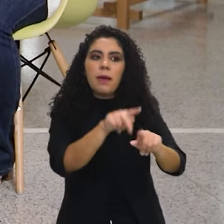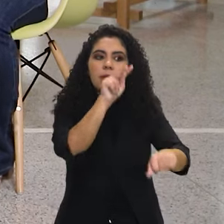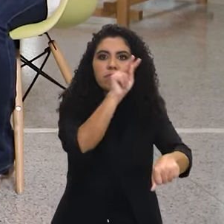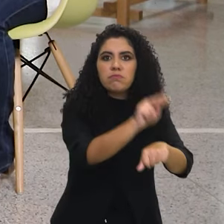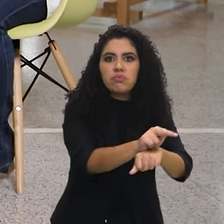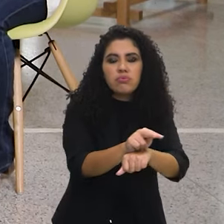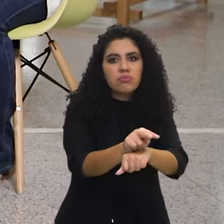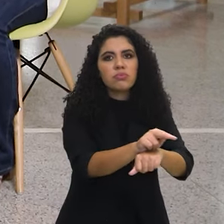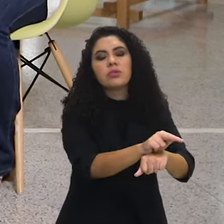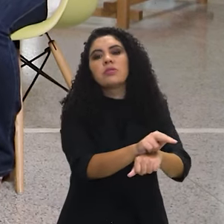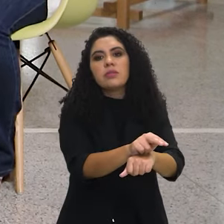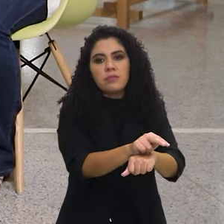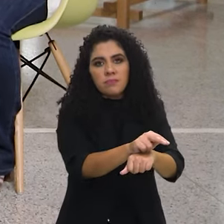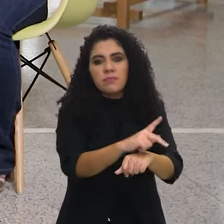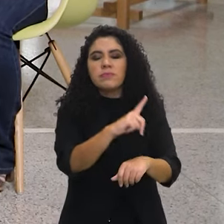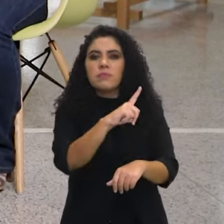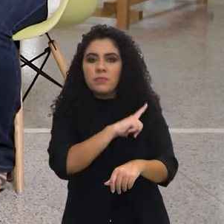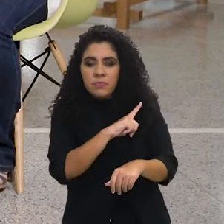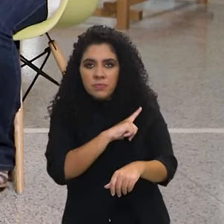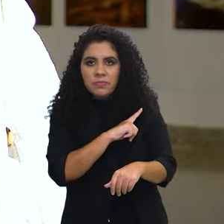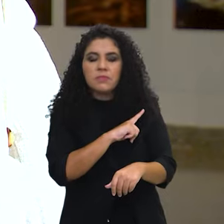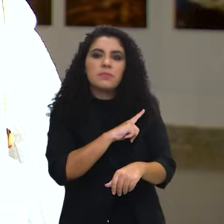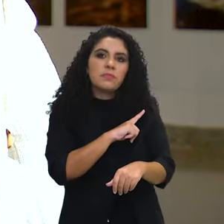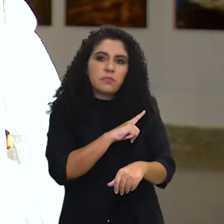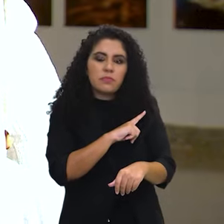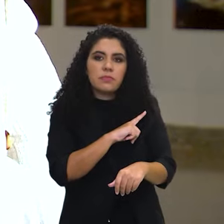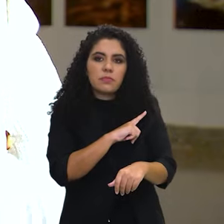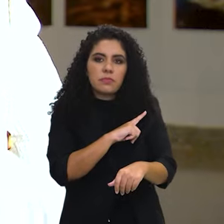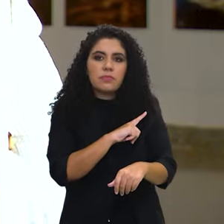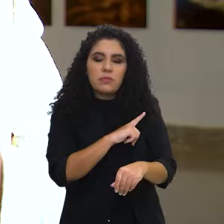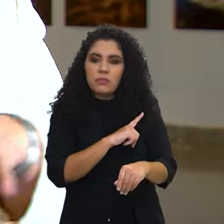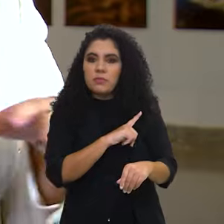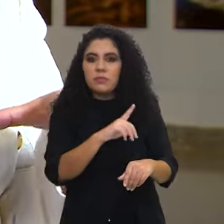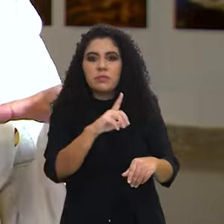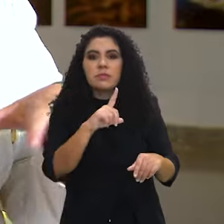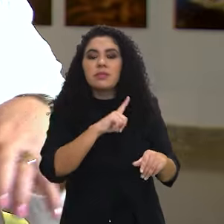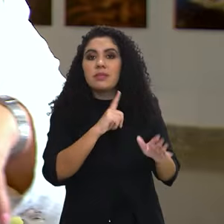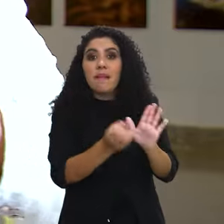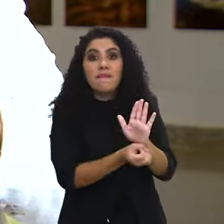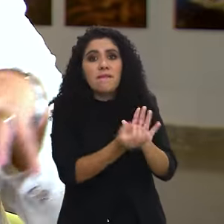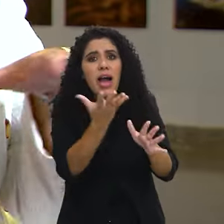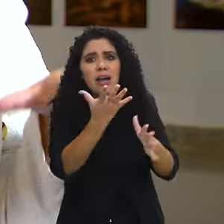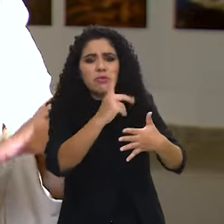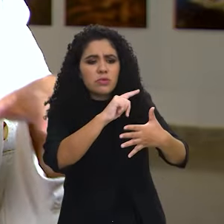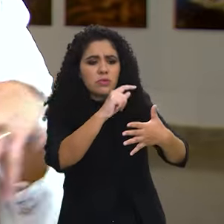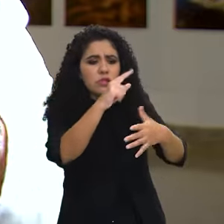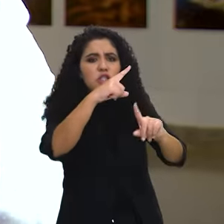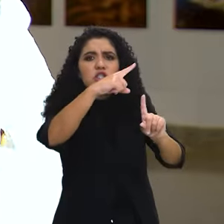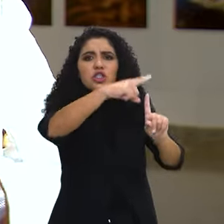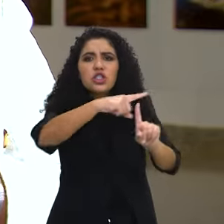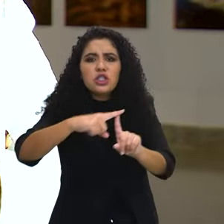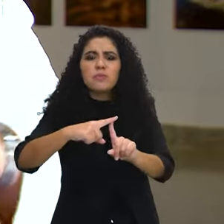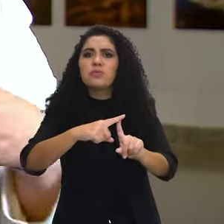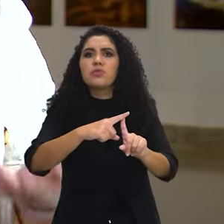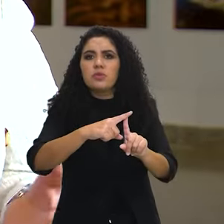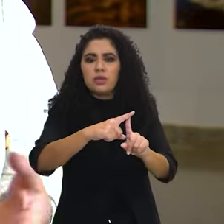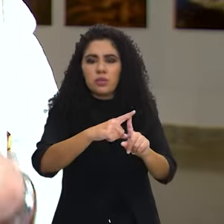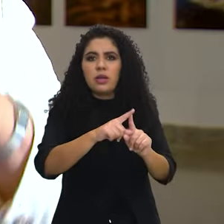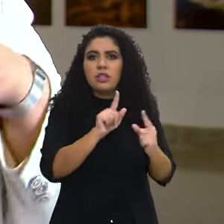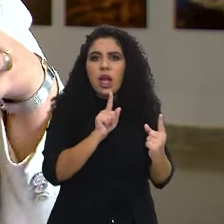Maria da Penha né Tem eh o então tem os diversos serviços